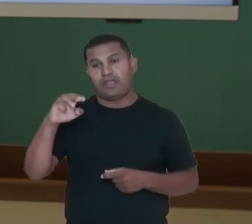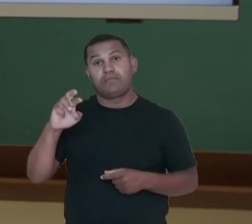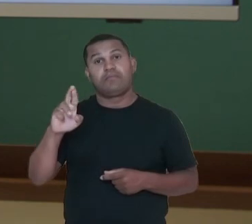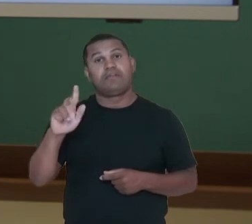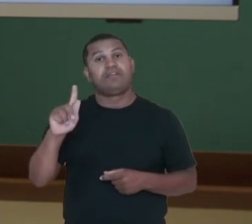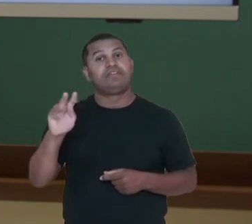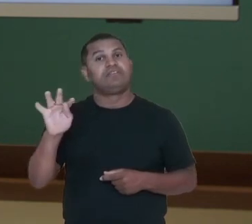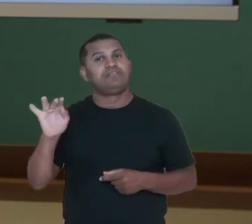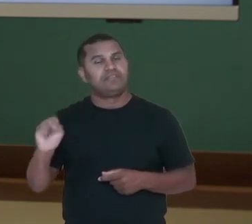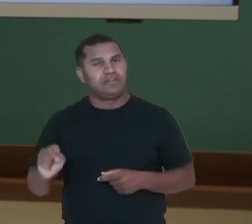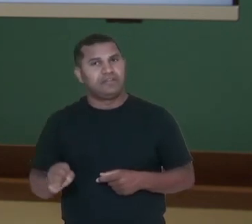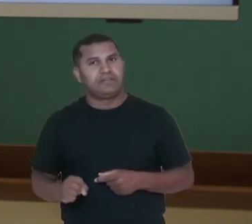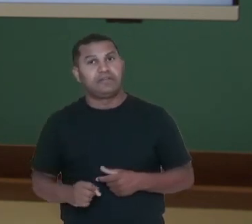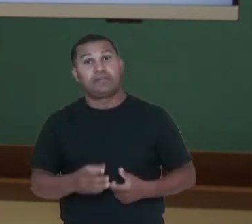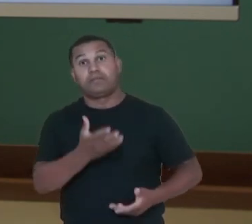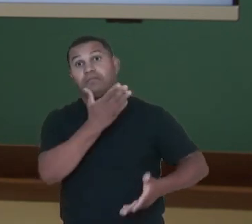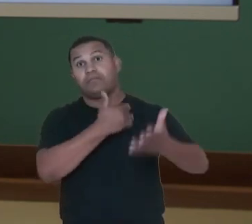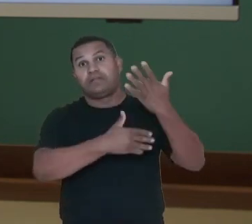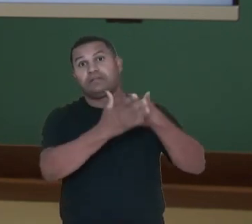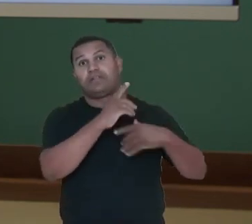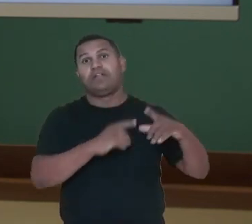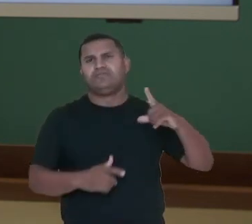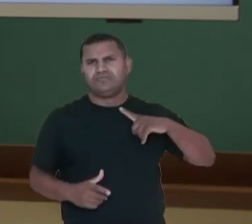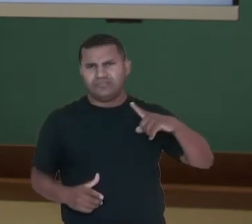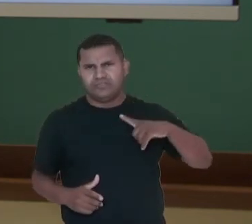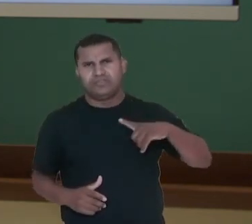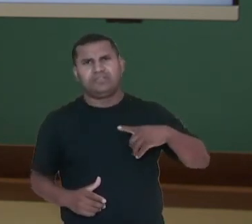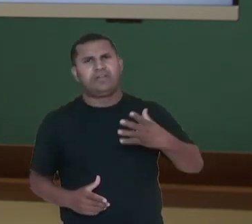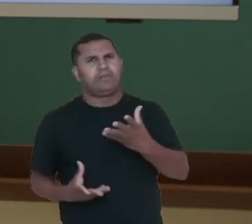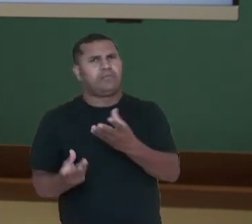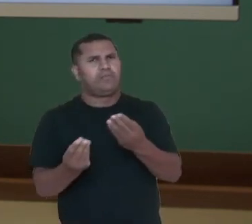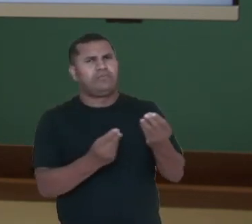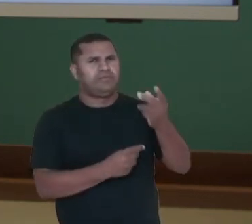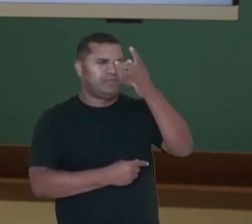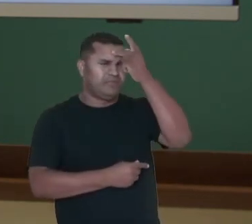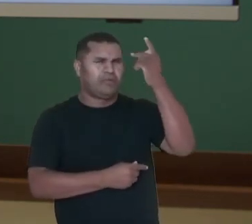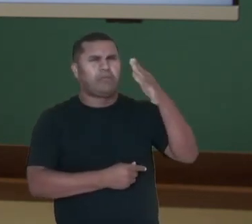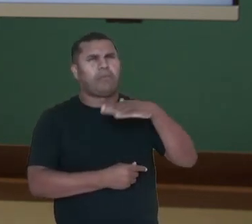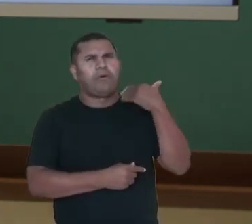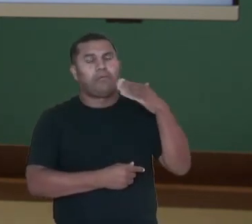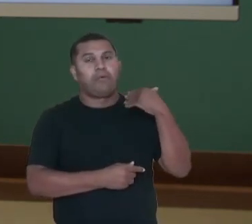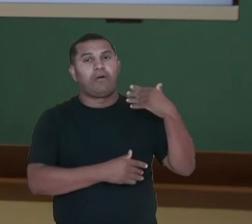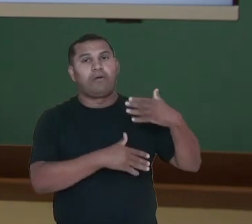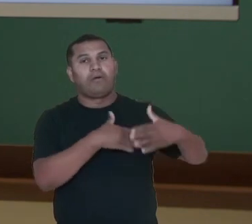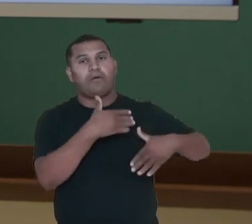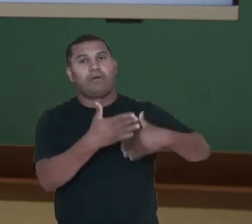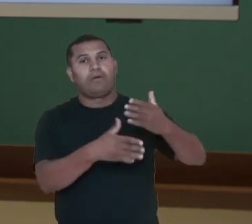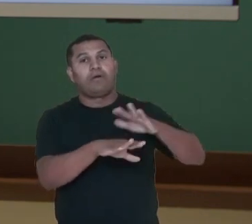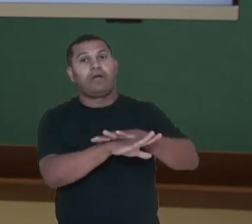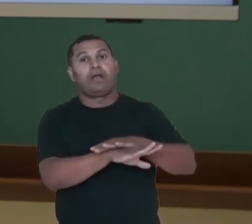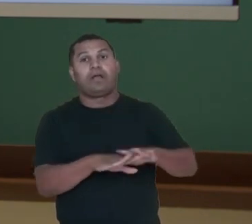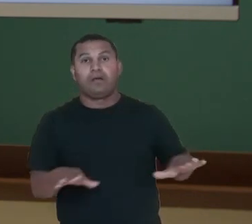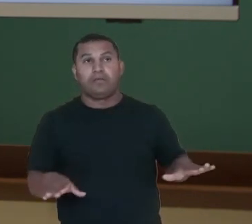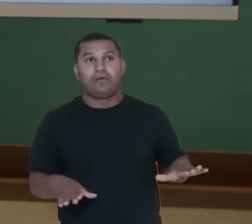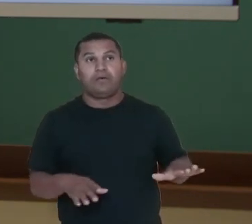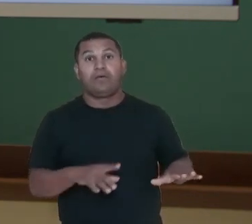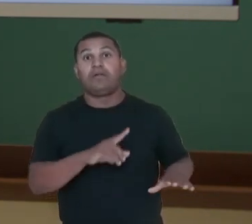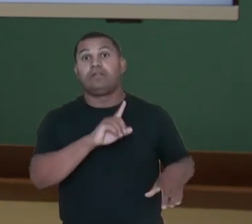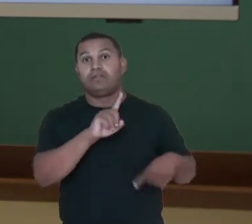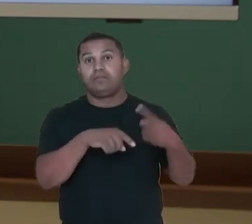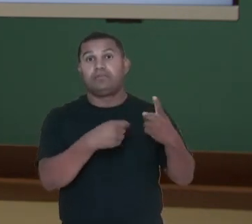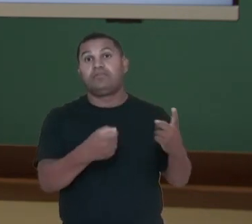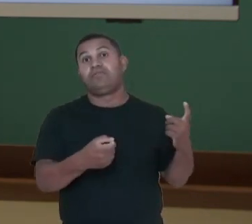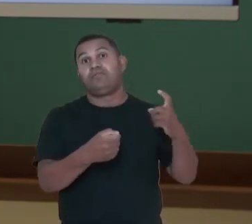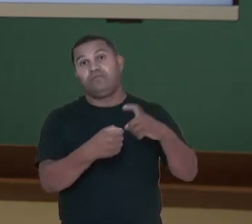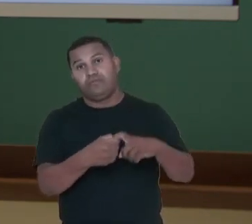descuido da população, muitas vezes, elas ressurgem. Então, eu falei para vocês que o sarampo, no Brasil, ela